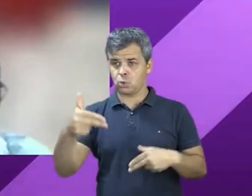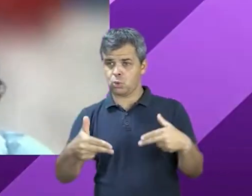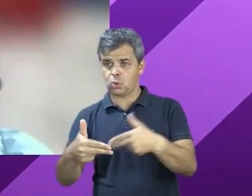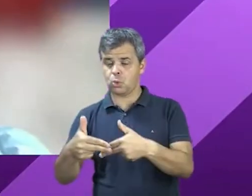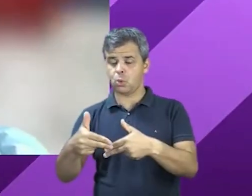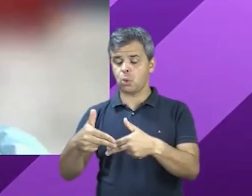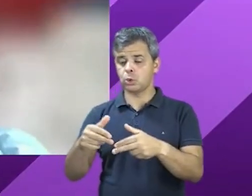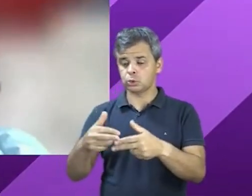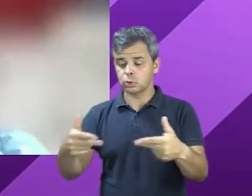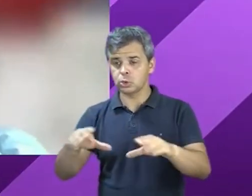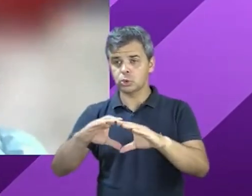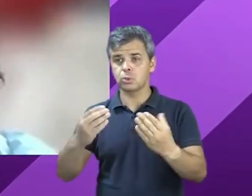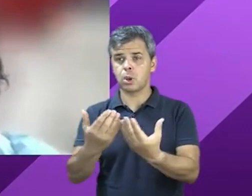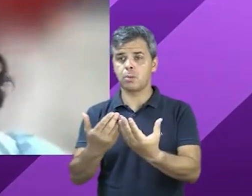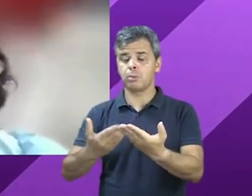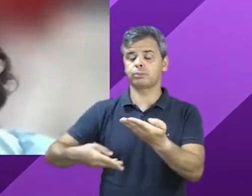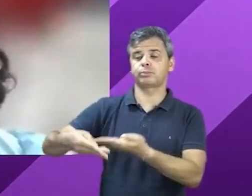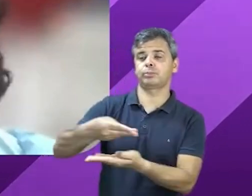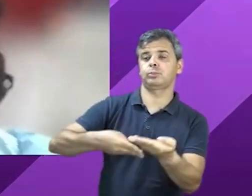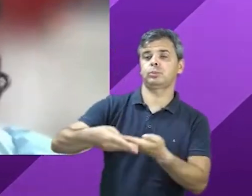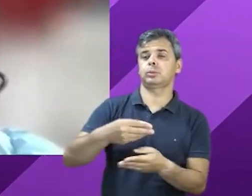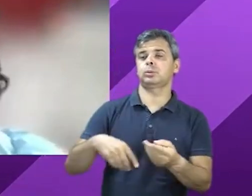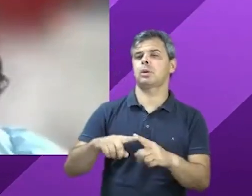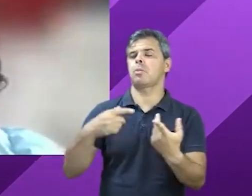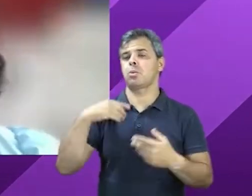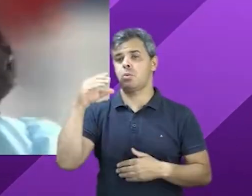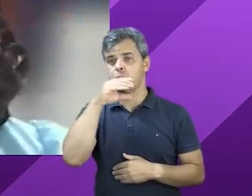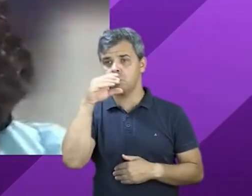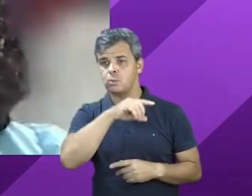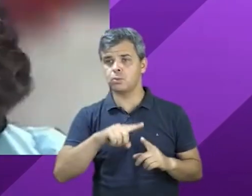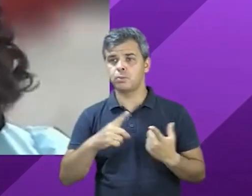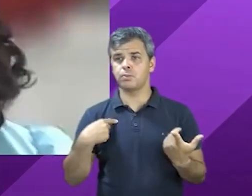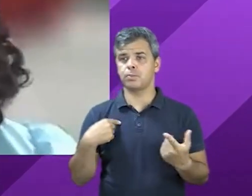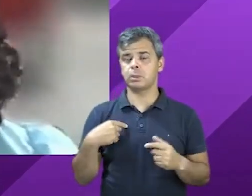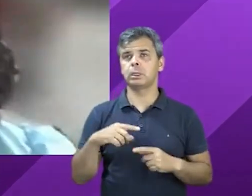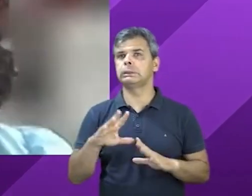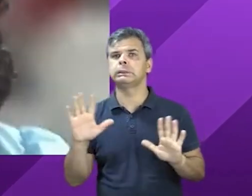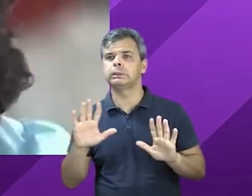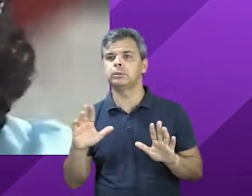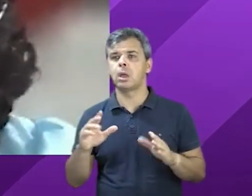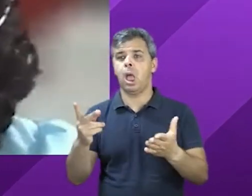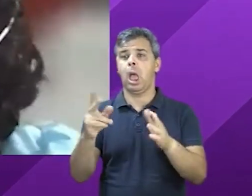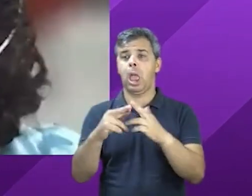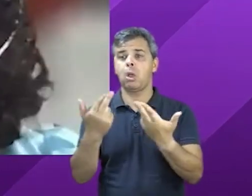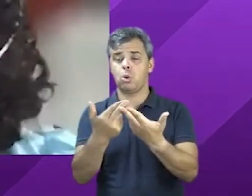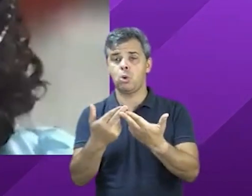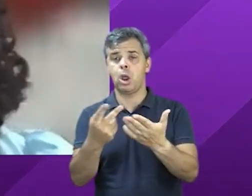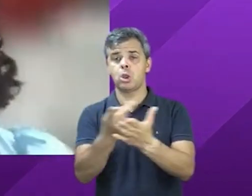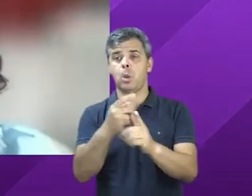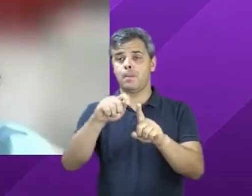questões comunitárias, eu acabei me envolvendo. E foi tudo muito rápido. Então, foi tipo assim, a reunião aconteceu em